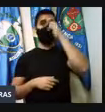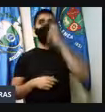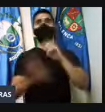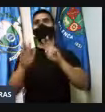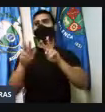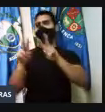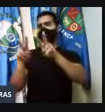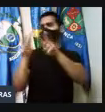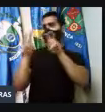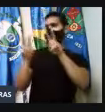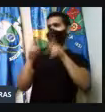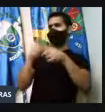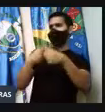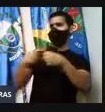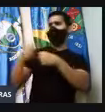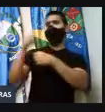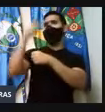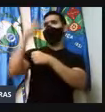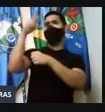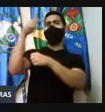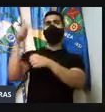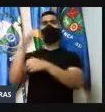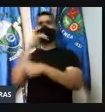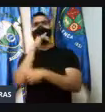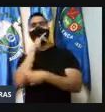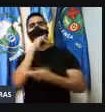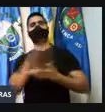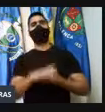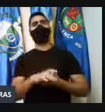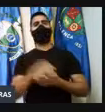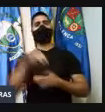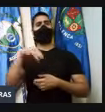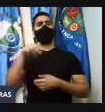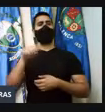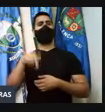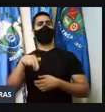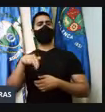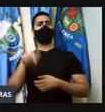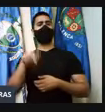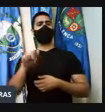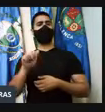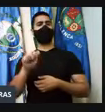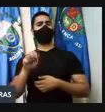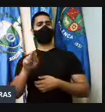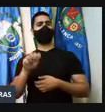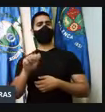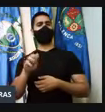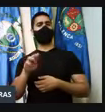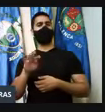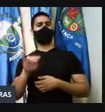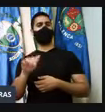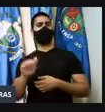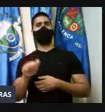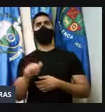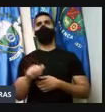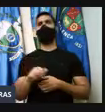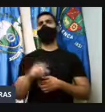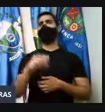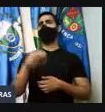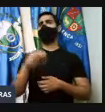aí, presidente, como Mangaratiba, Muriqui, Cabo